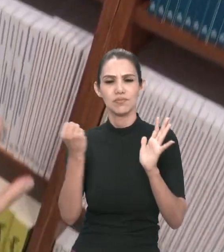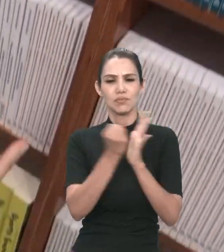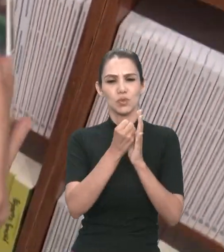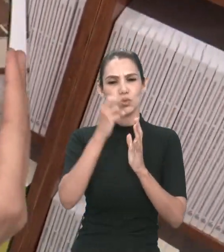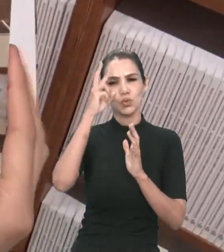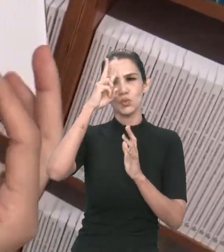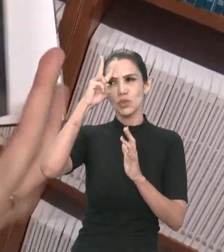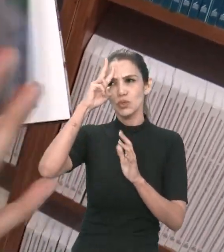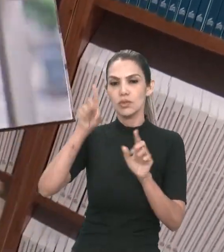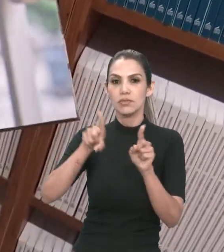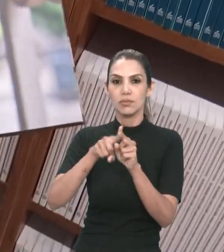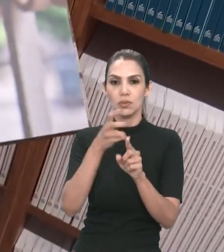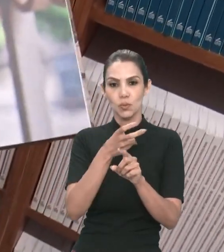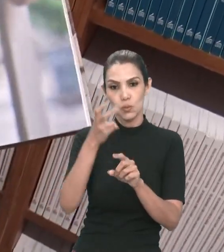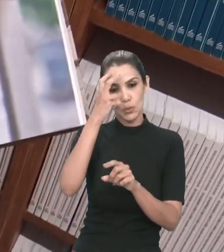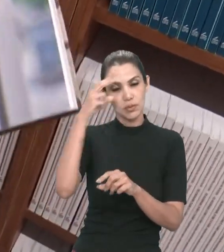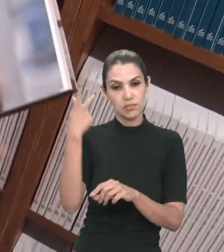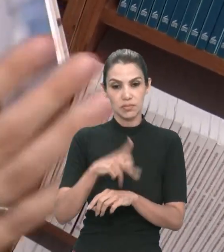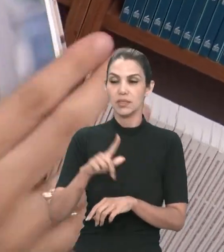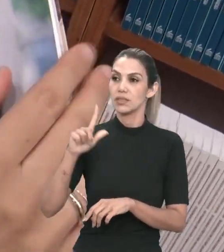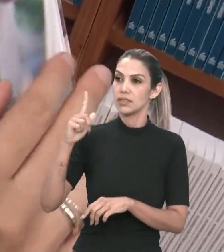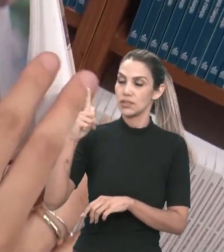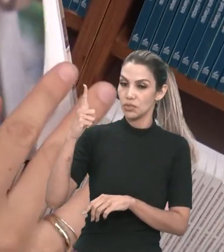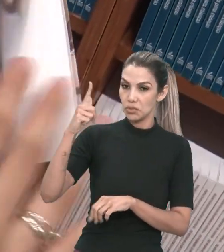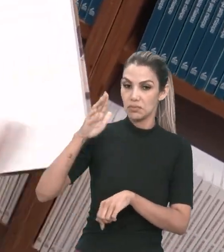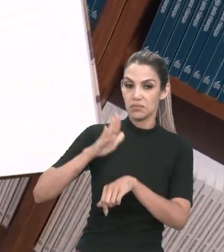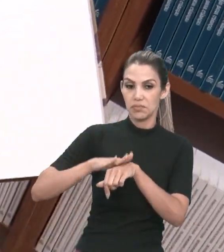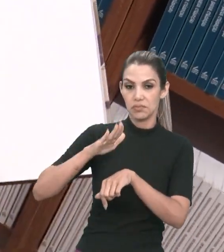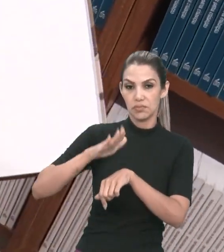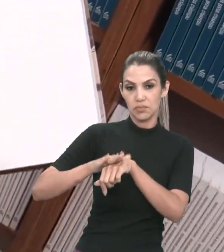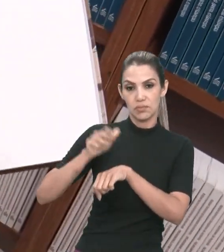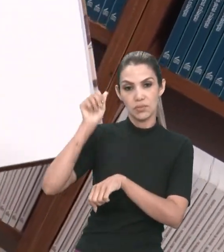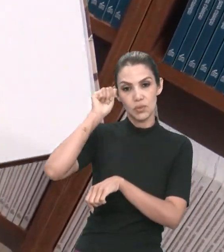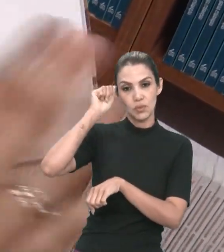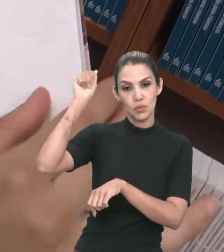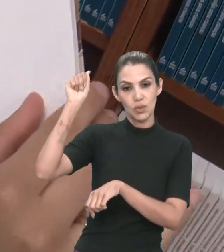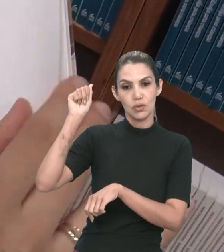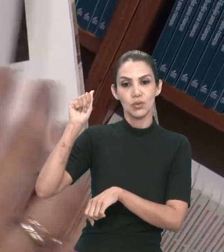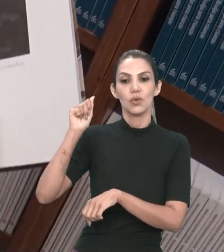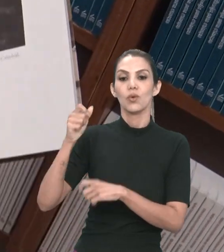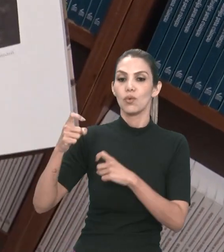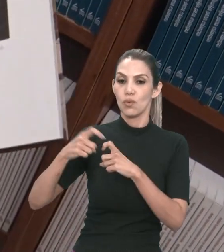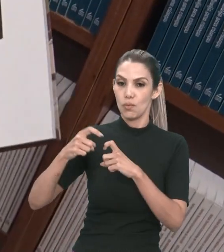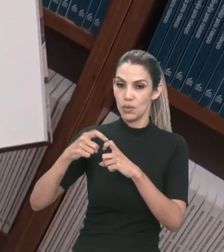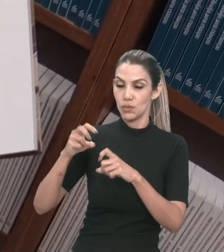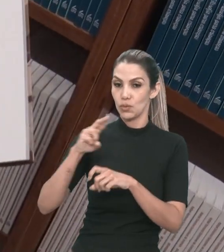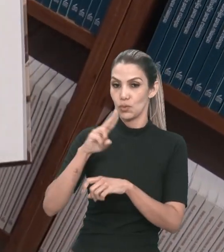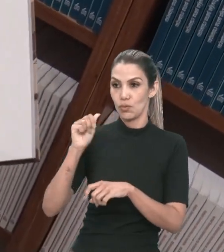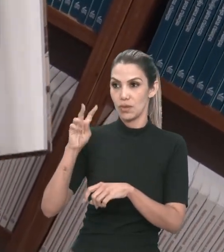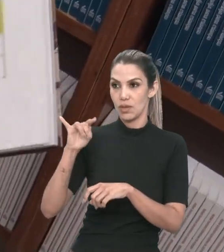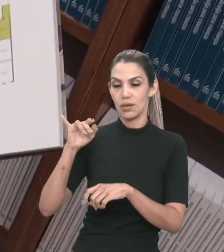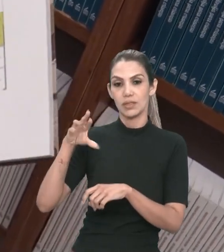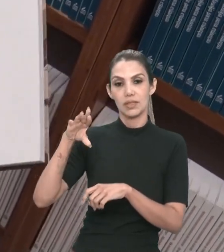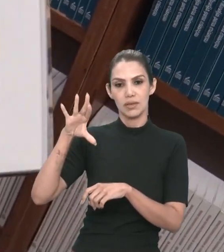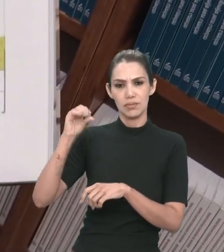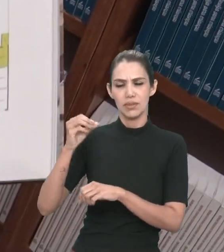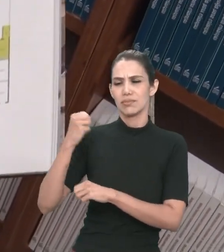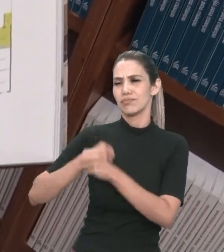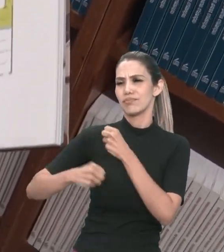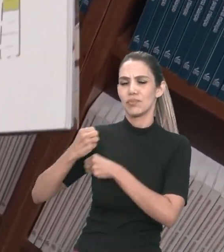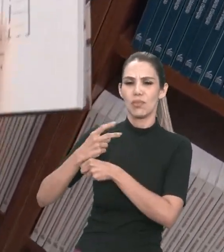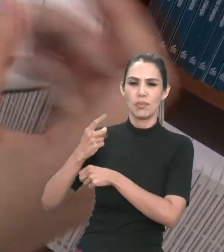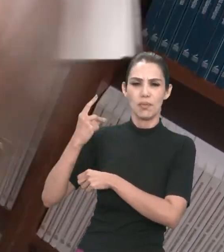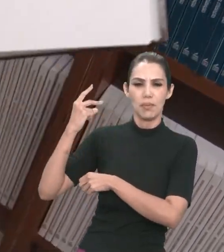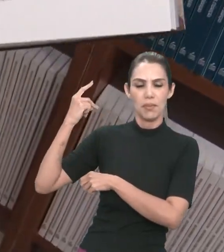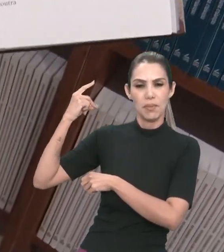Goiânia. A residência foi encomendada pelo médico Altamiro nos anos 1940, na jovem capital